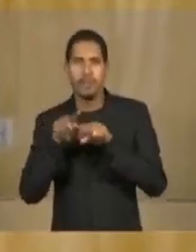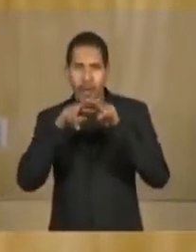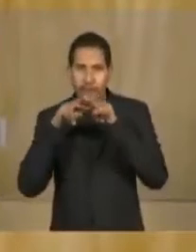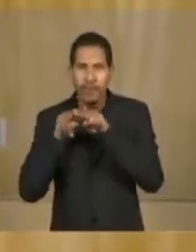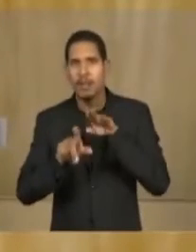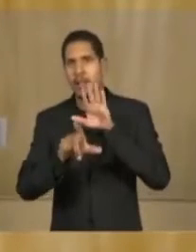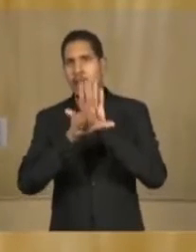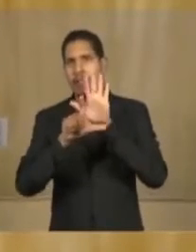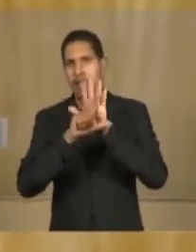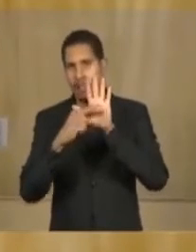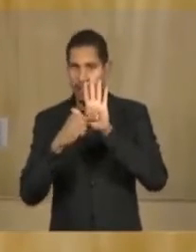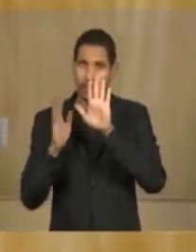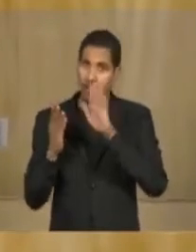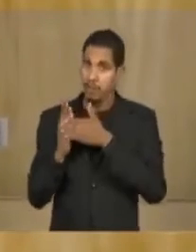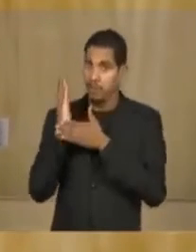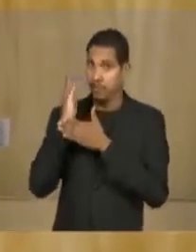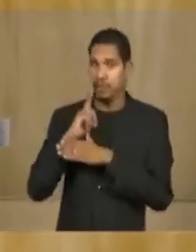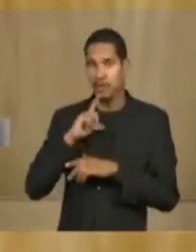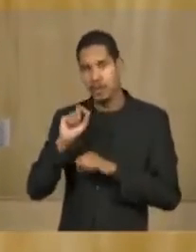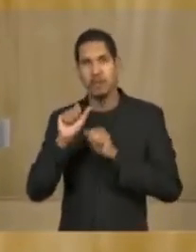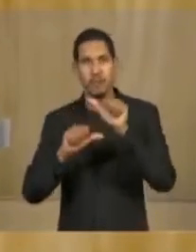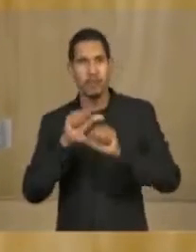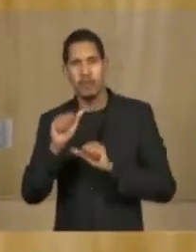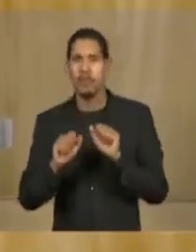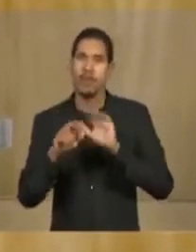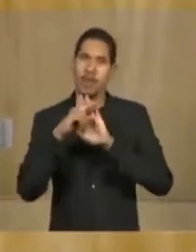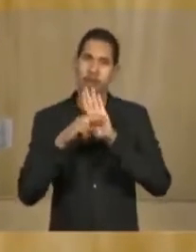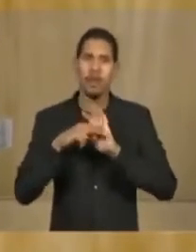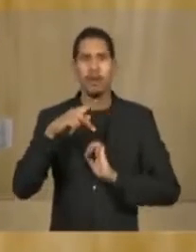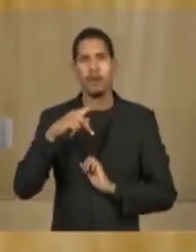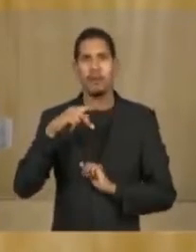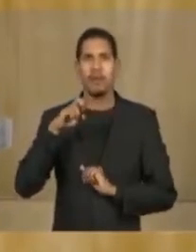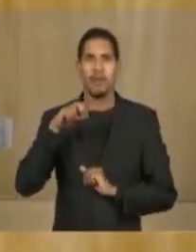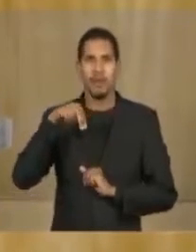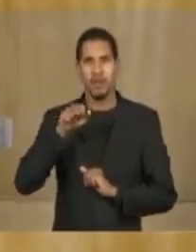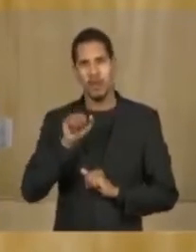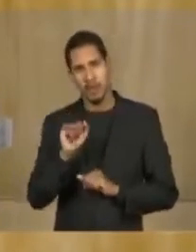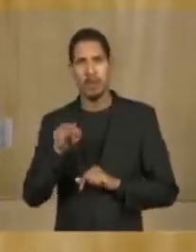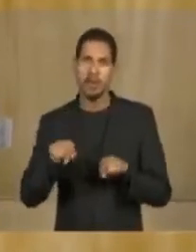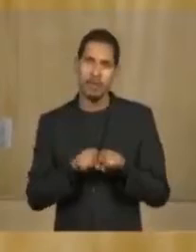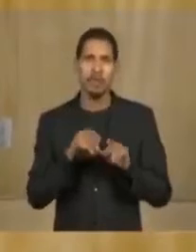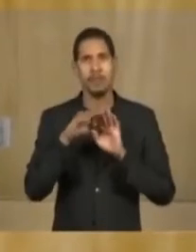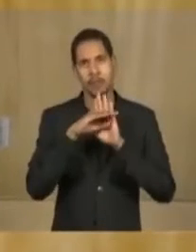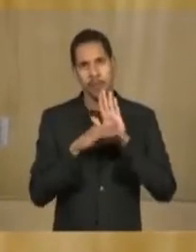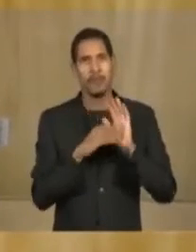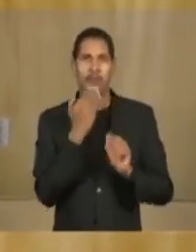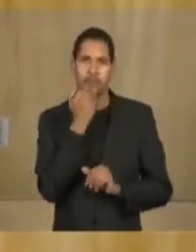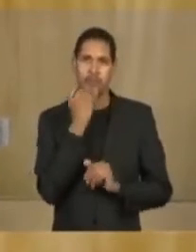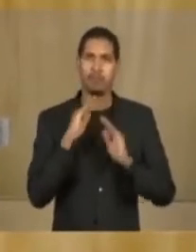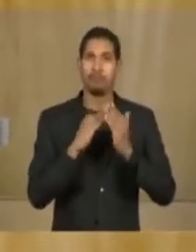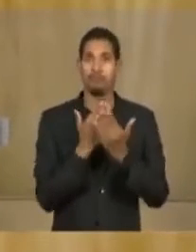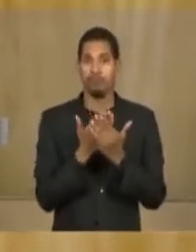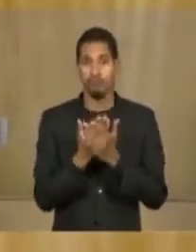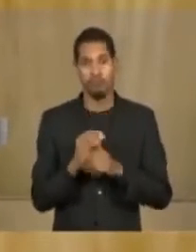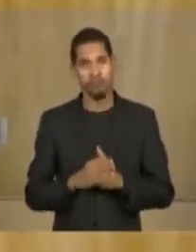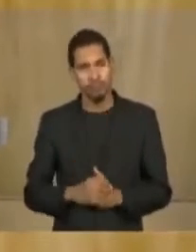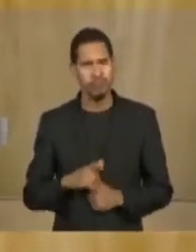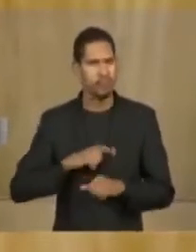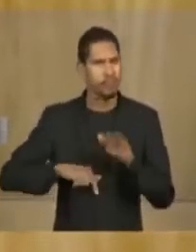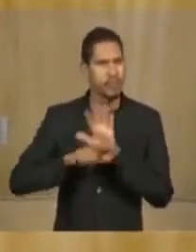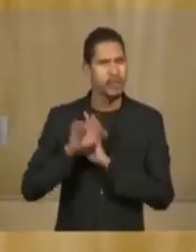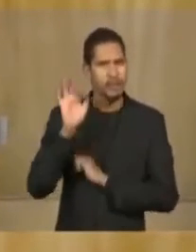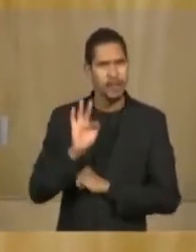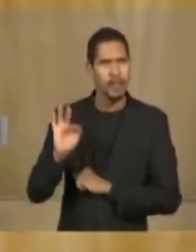aprovada modificando as regras do PNAE, o Programa Nacional de Alimentação Escolar. Na redação original da lei federal, os